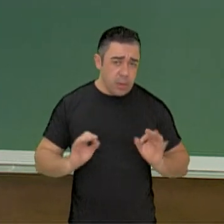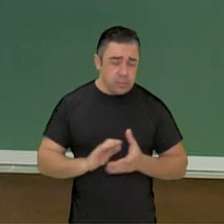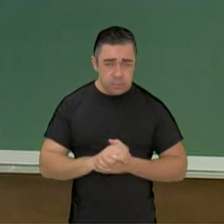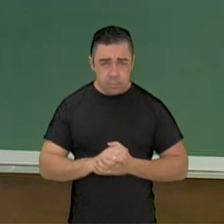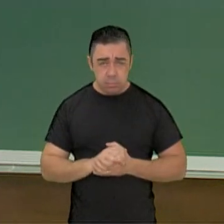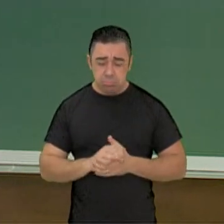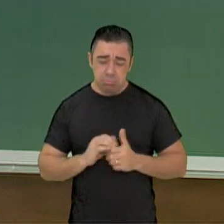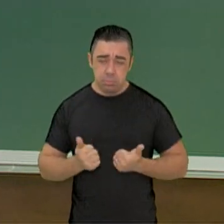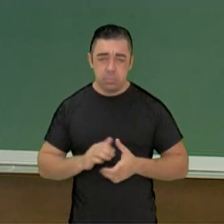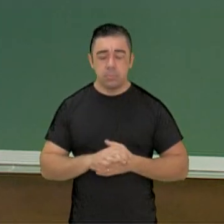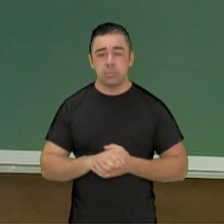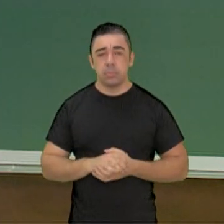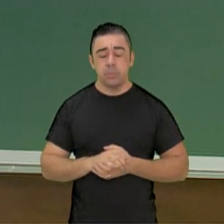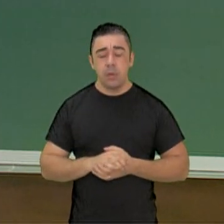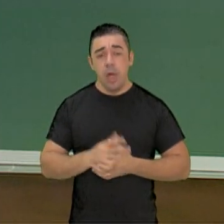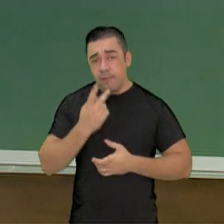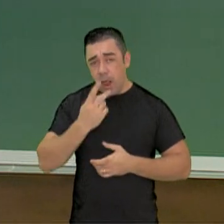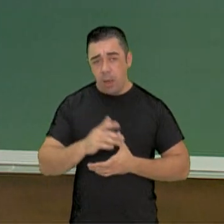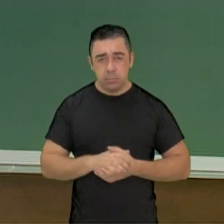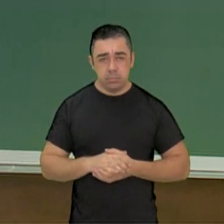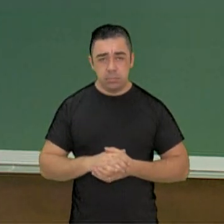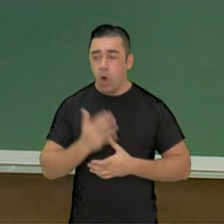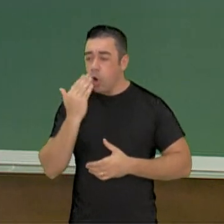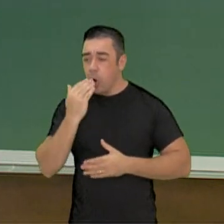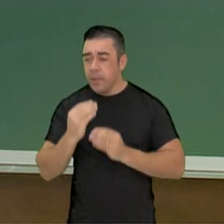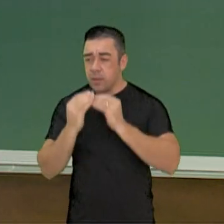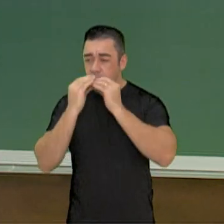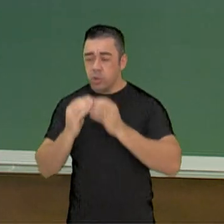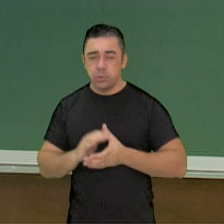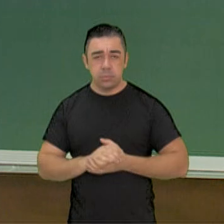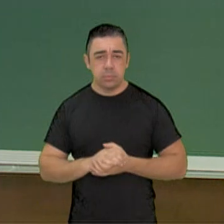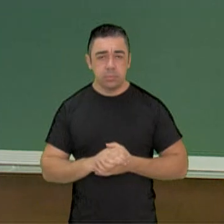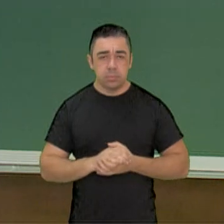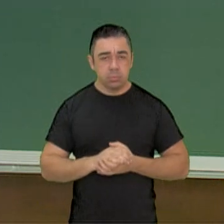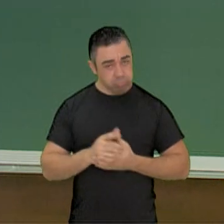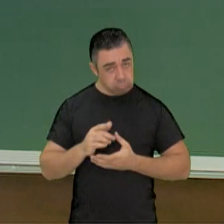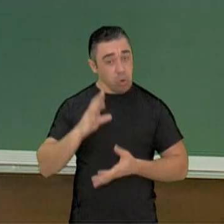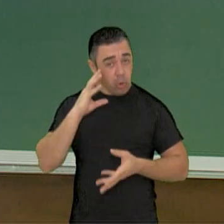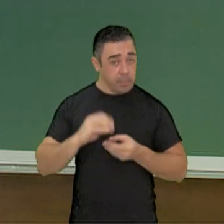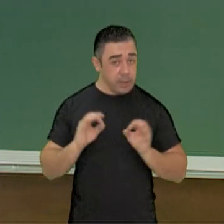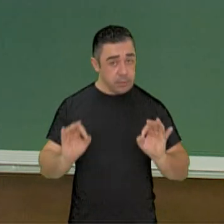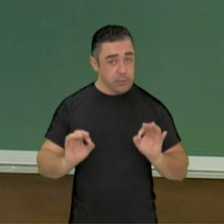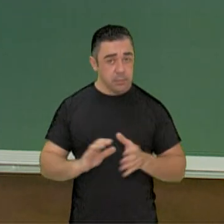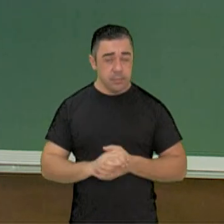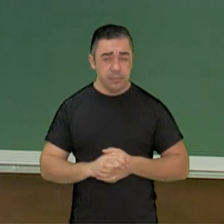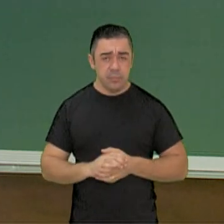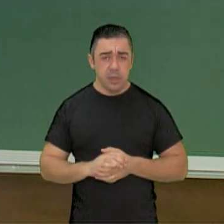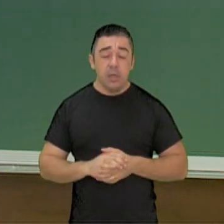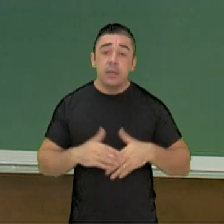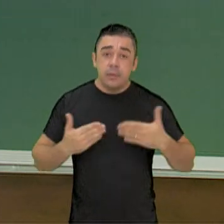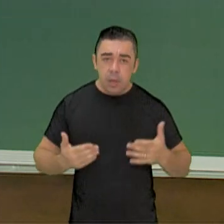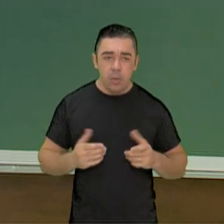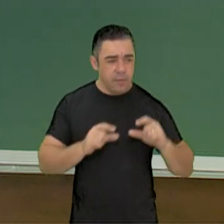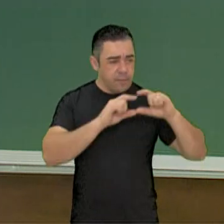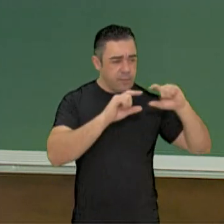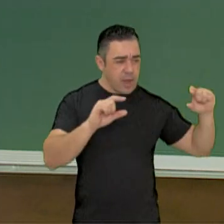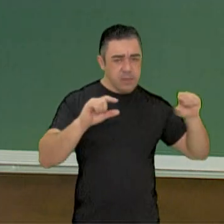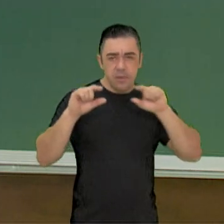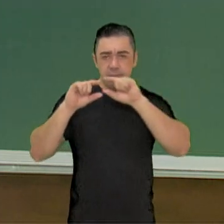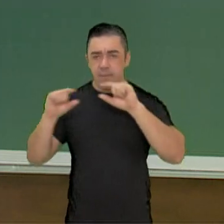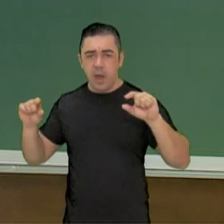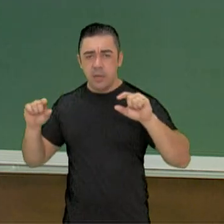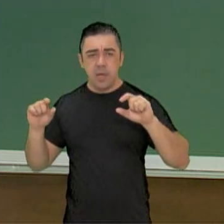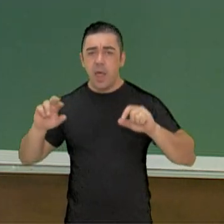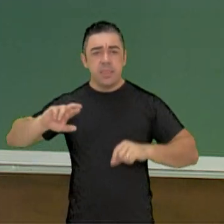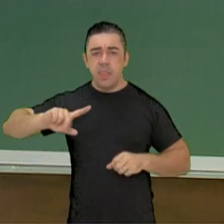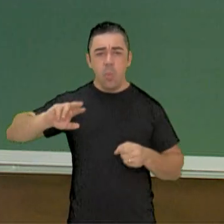vão? Vão. Se eu chegar e falar, comi um sanduíche, vocês vão me entender, certo? Então, por este motivo, elas